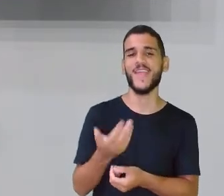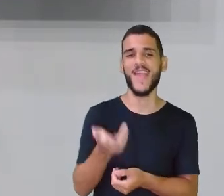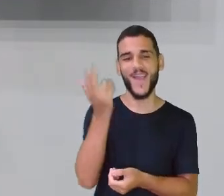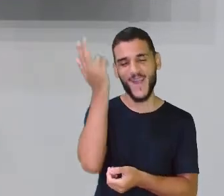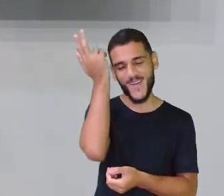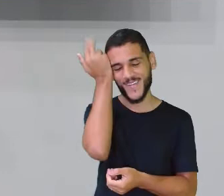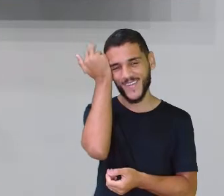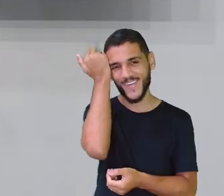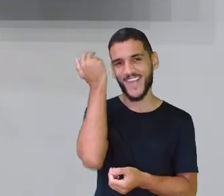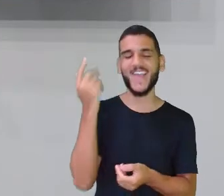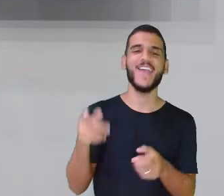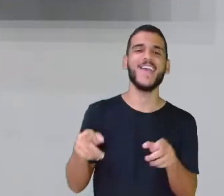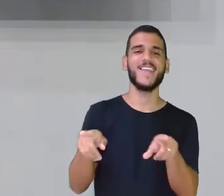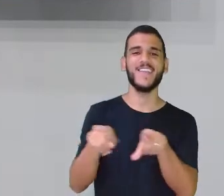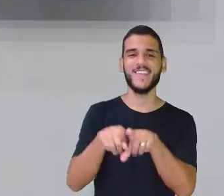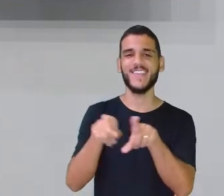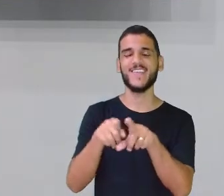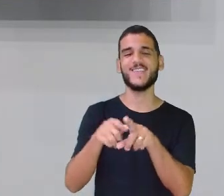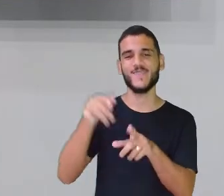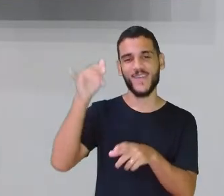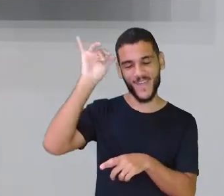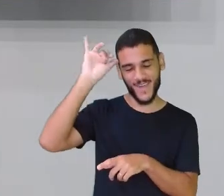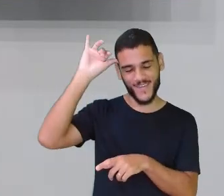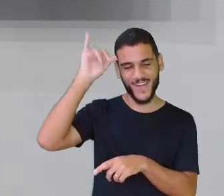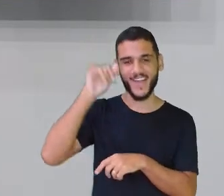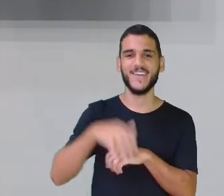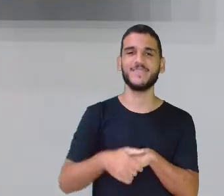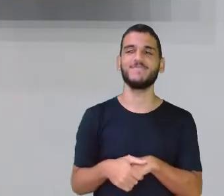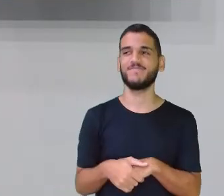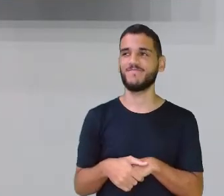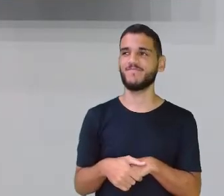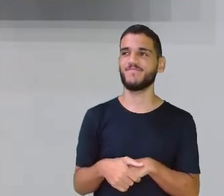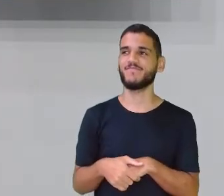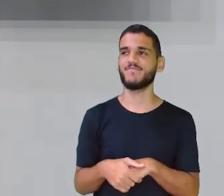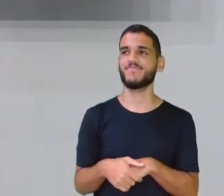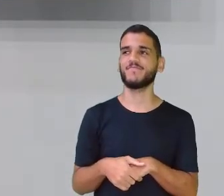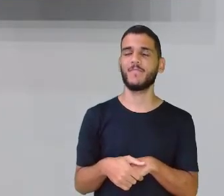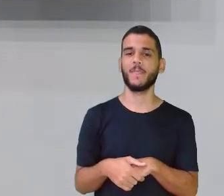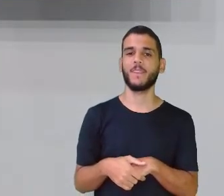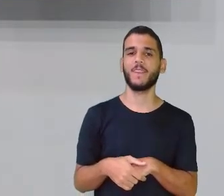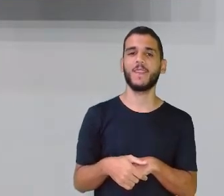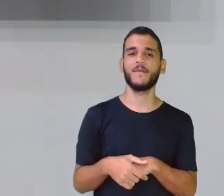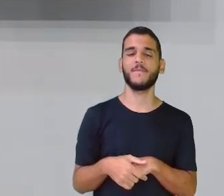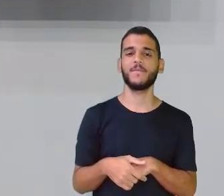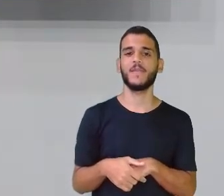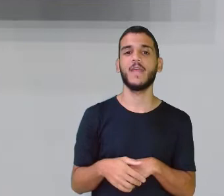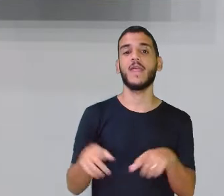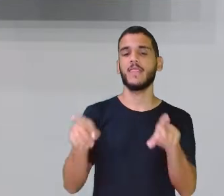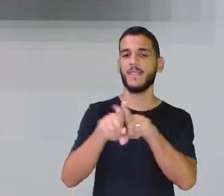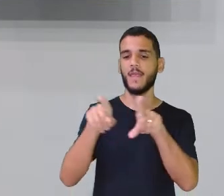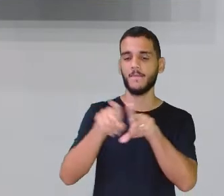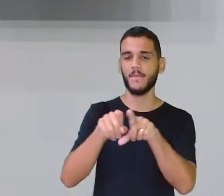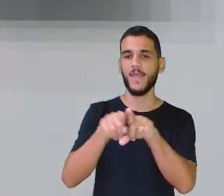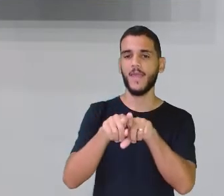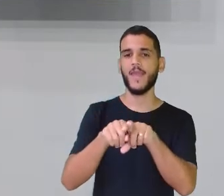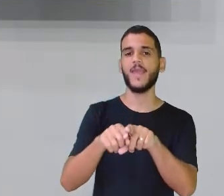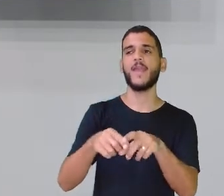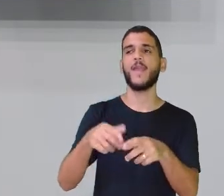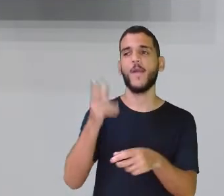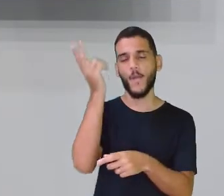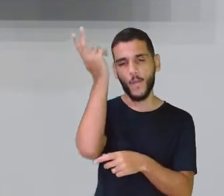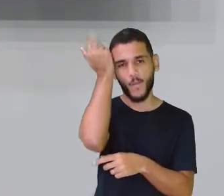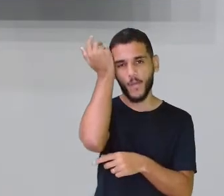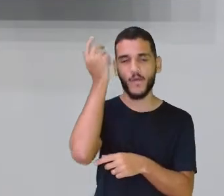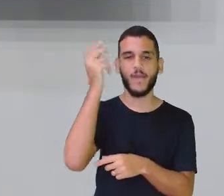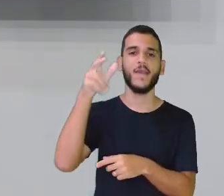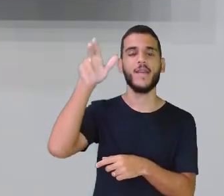coisa vocês dizem aí para a professora Mauricéia. Que, por seguinte, são alimentos aqui para um ursinho. Eu, particularmente, nunca vi um